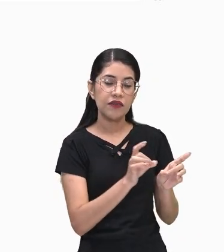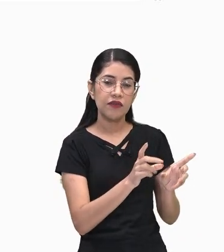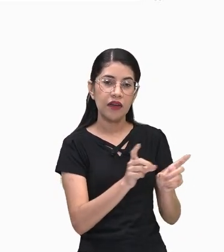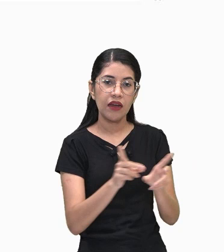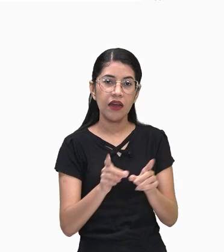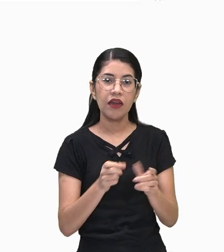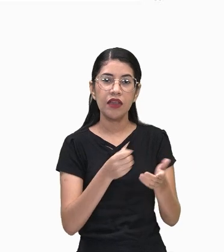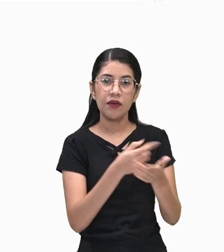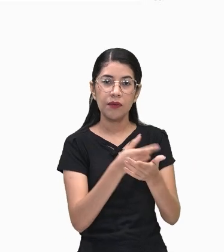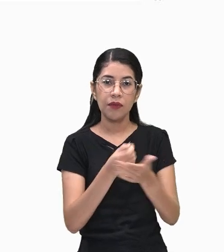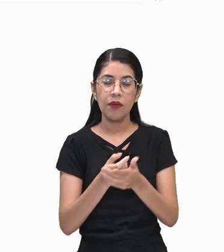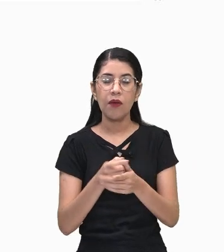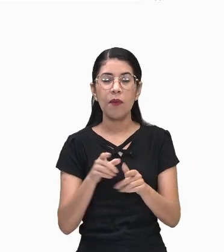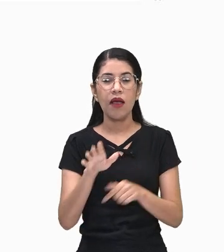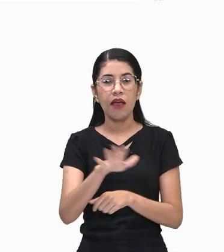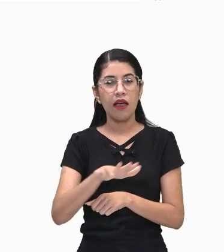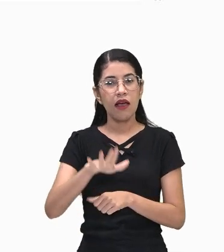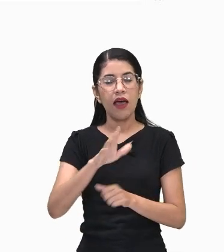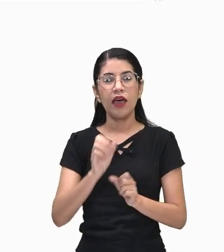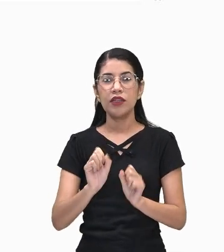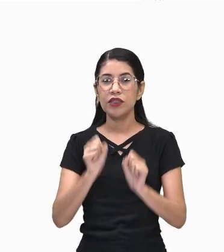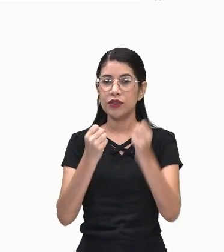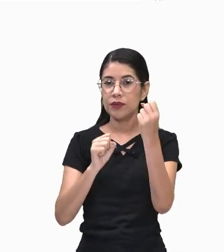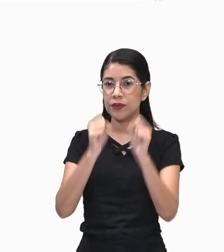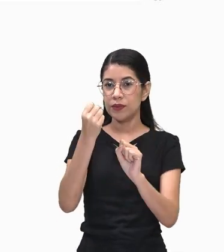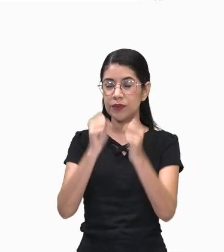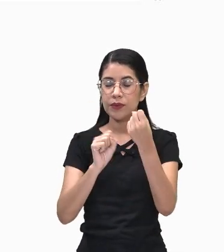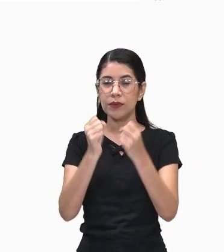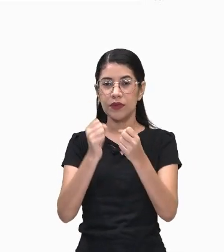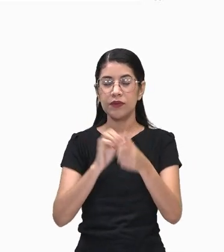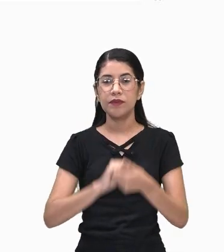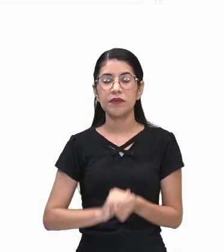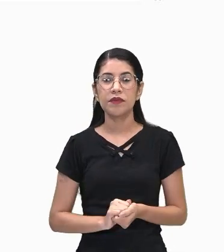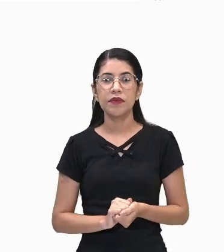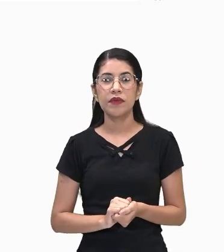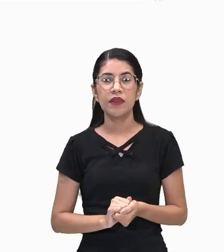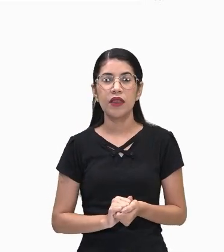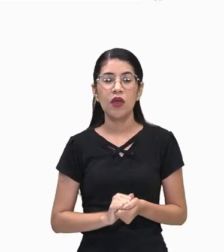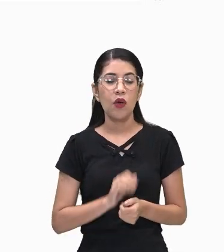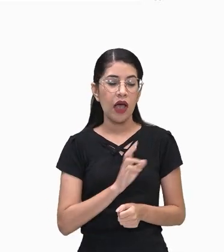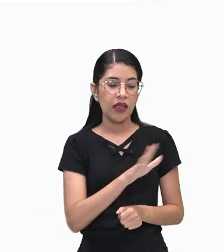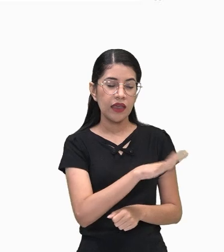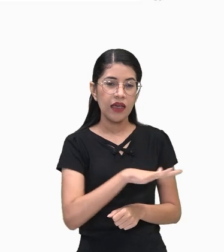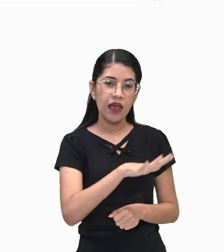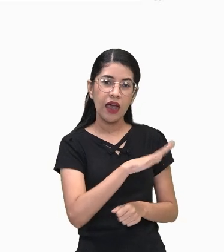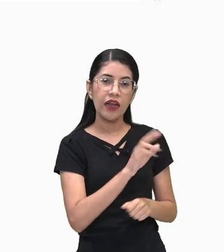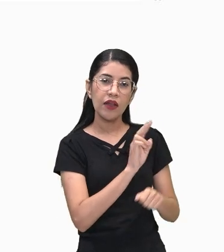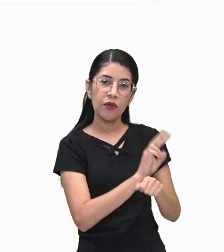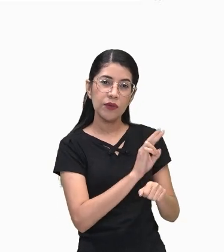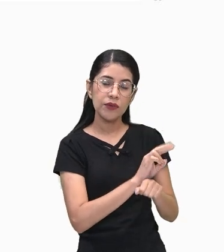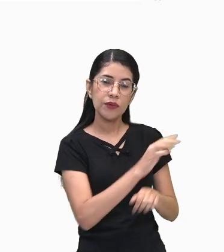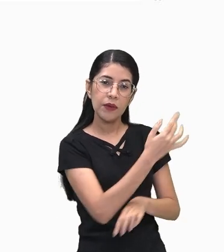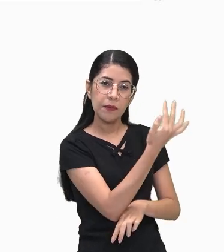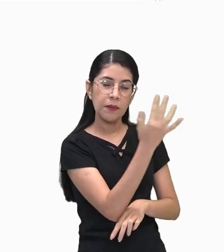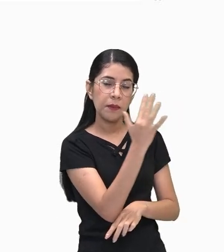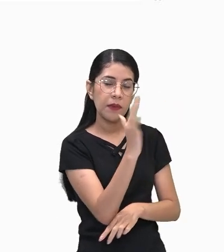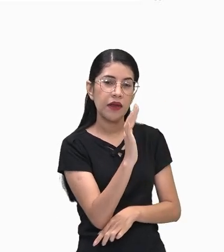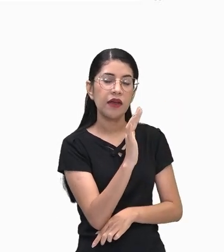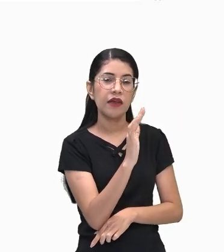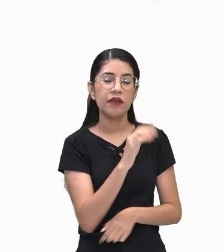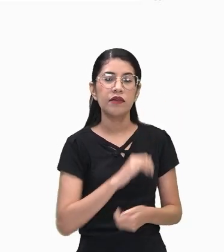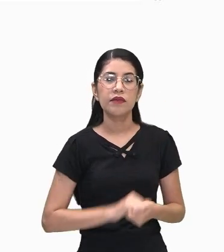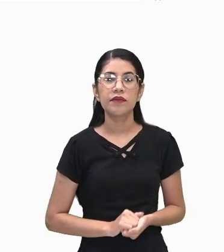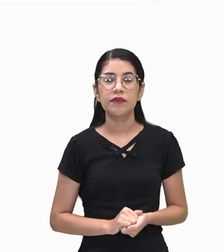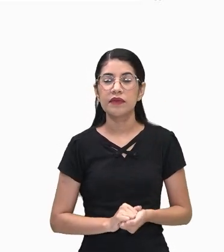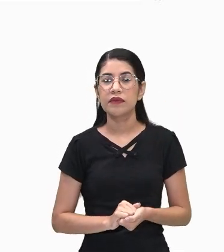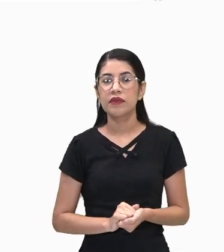que é área industrial, né, onde é que se pode deixar, onde se pode preservar, onde pode se